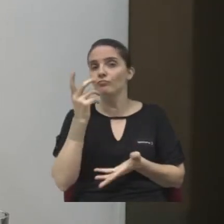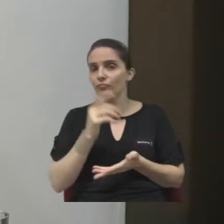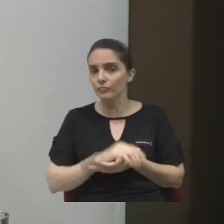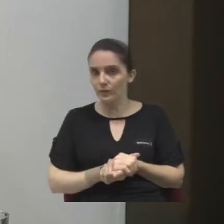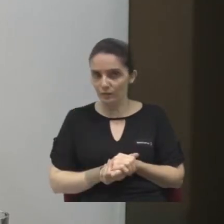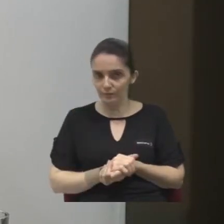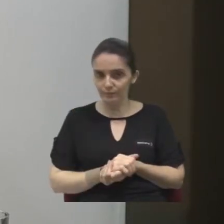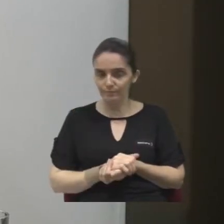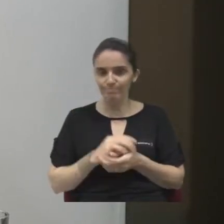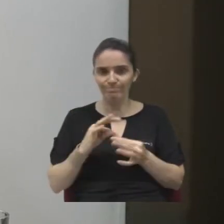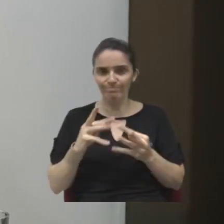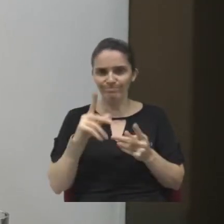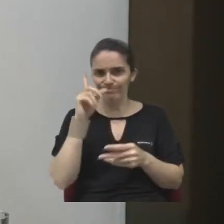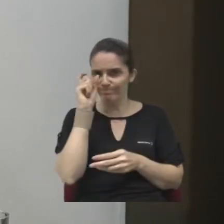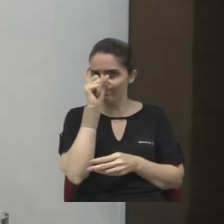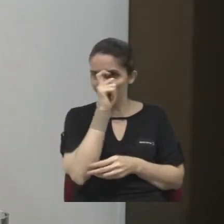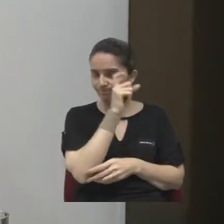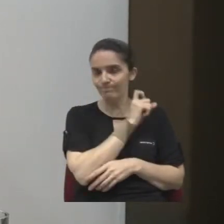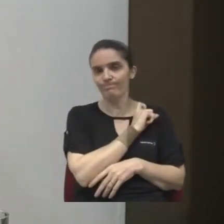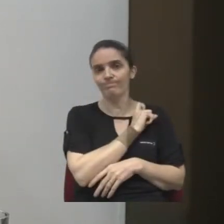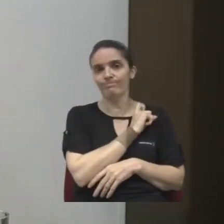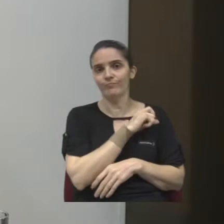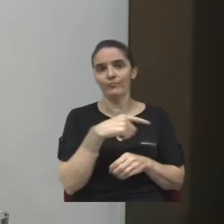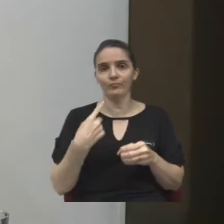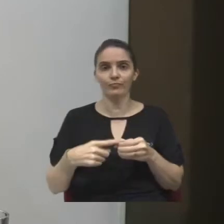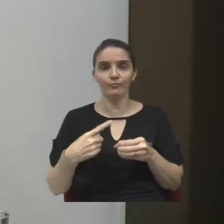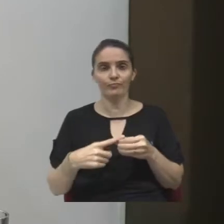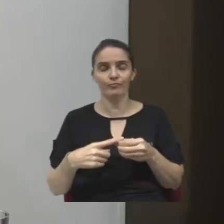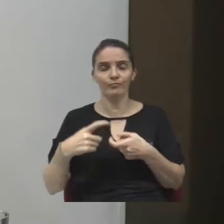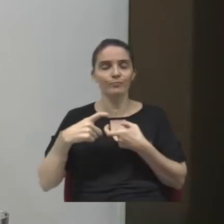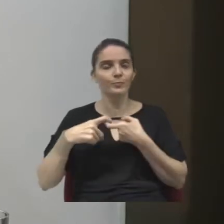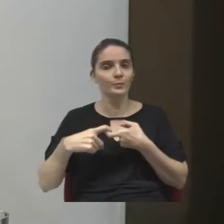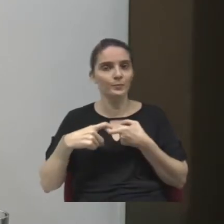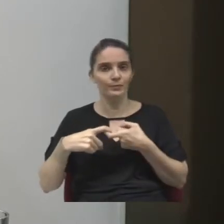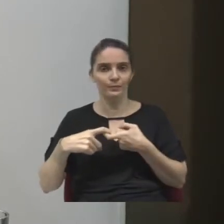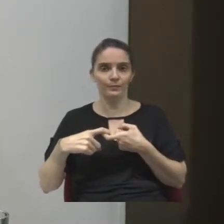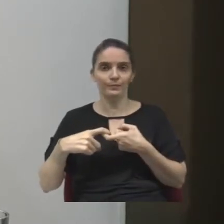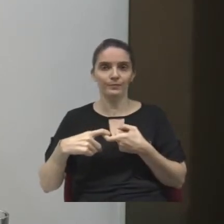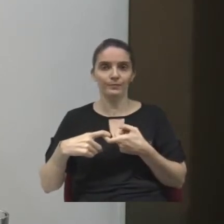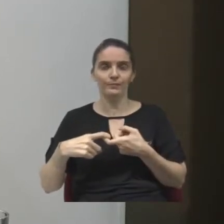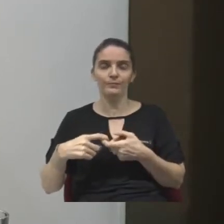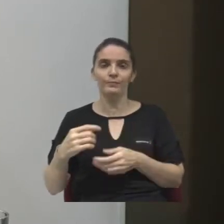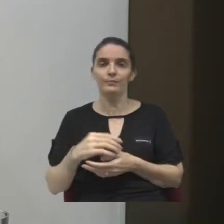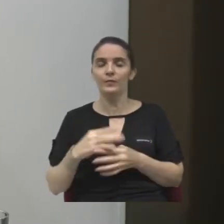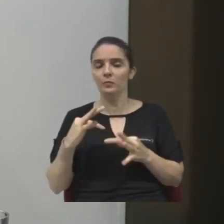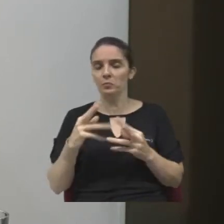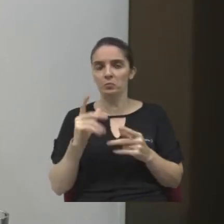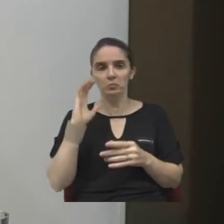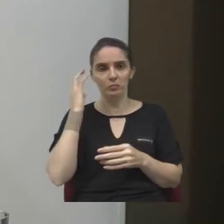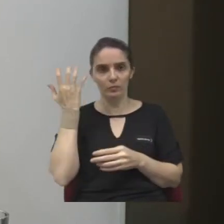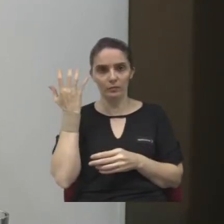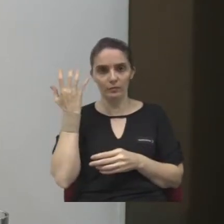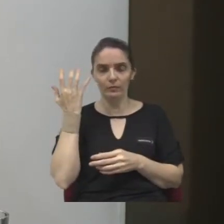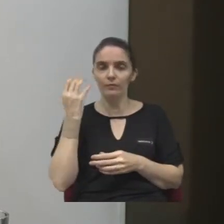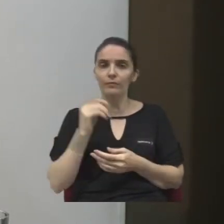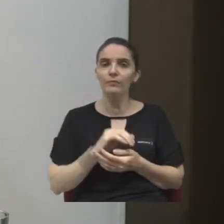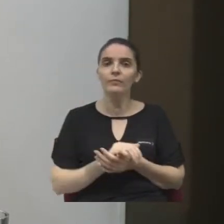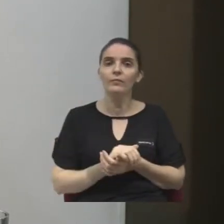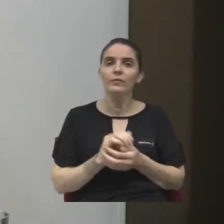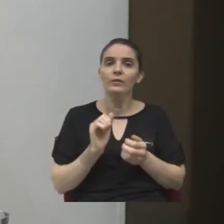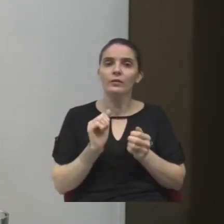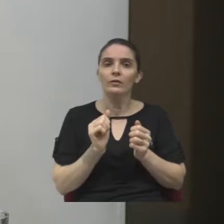demais os municípios em ter esses convênios de cursos que são realizados através do Fundo